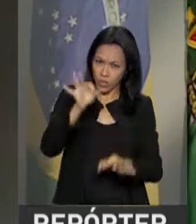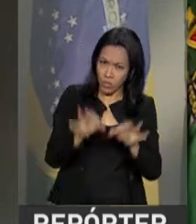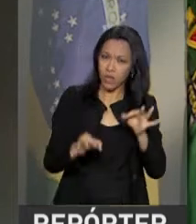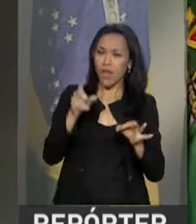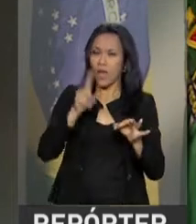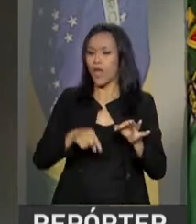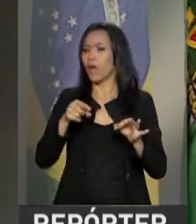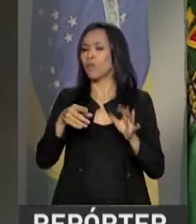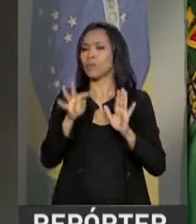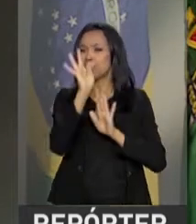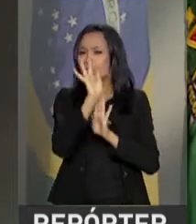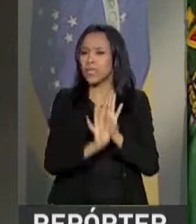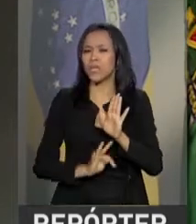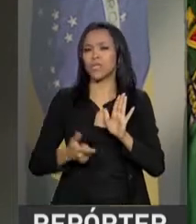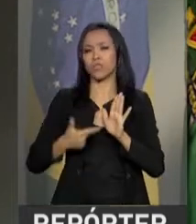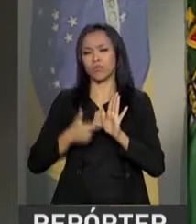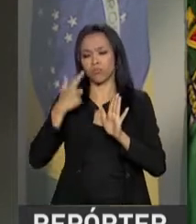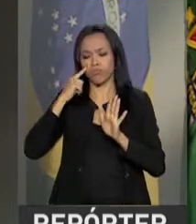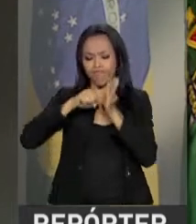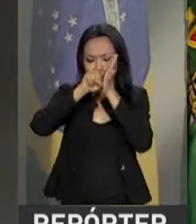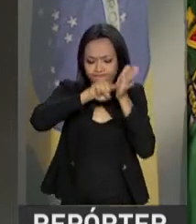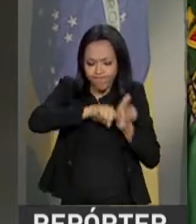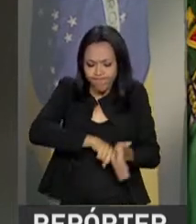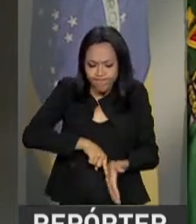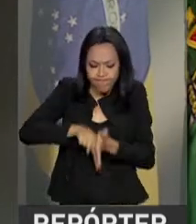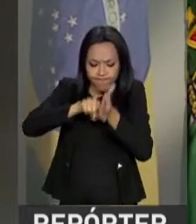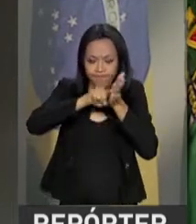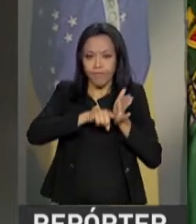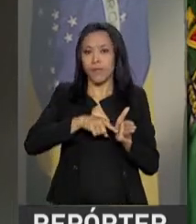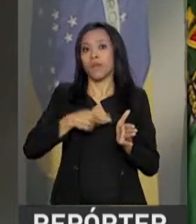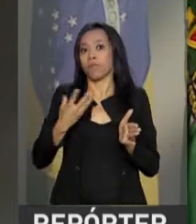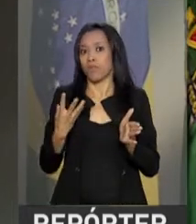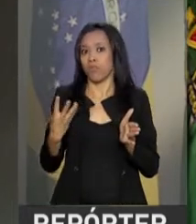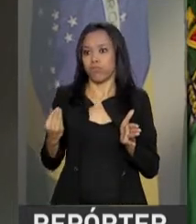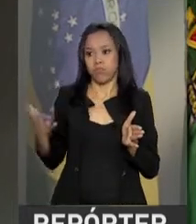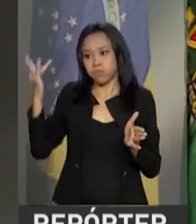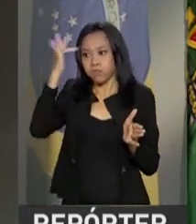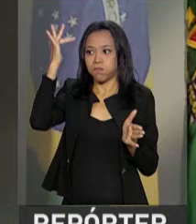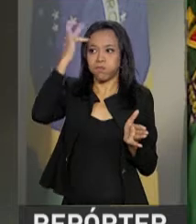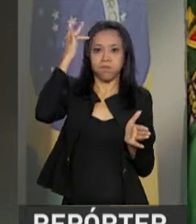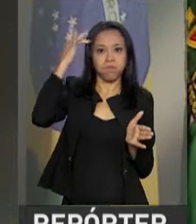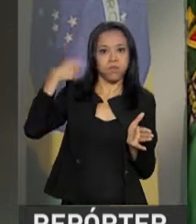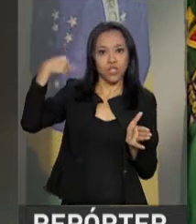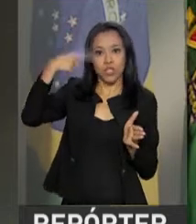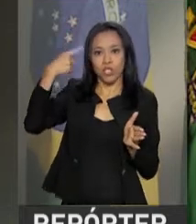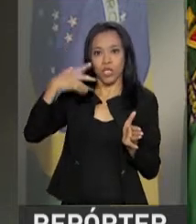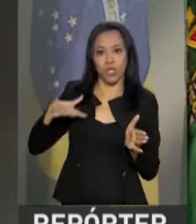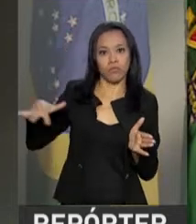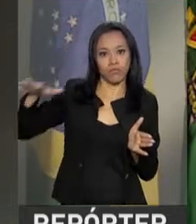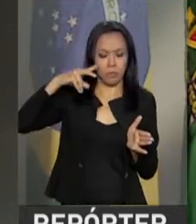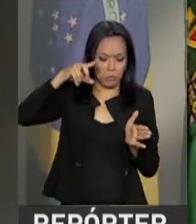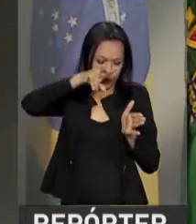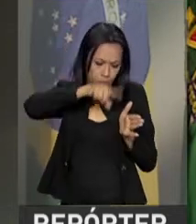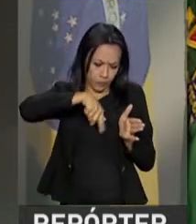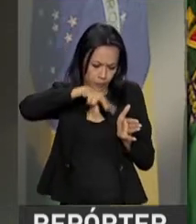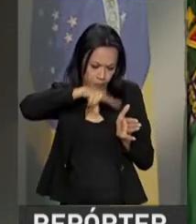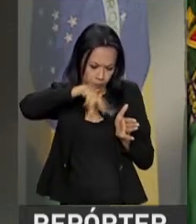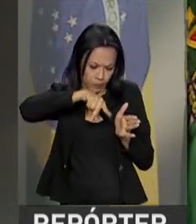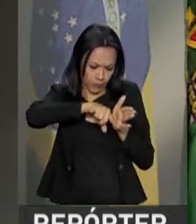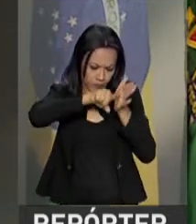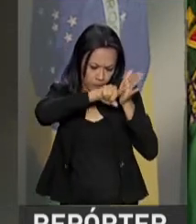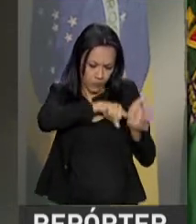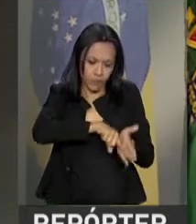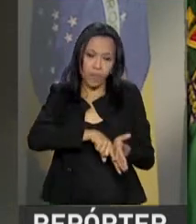moderníssimo é visto examinado reexaminado por grandes juristas nacionais e especialistas nessa área